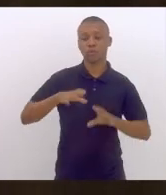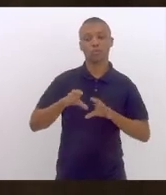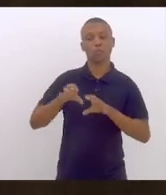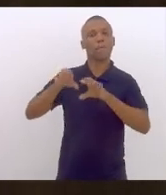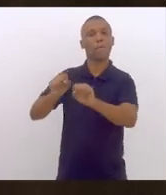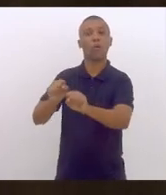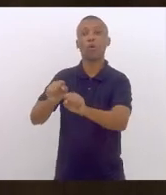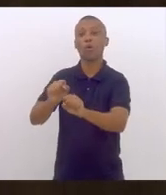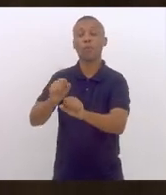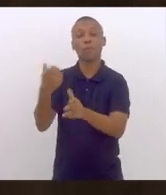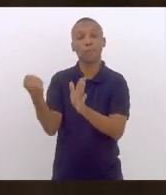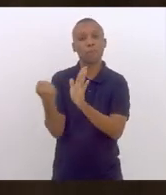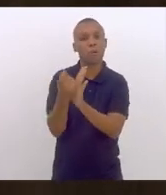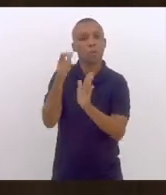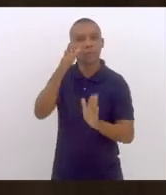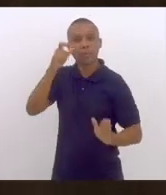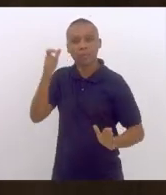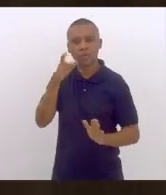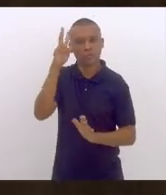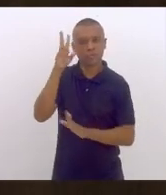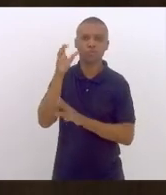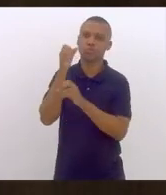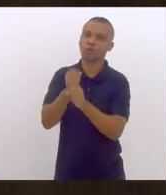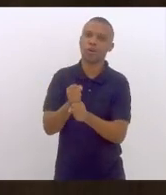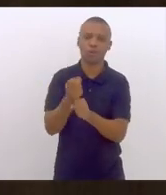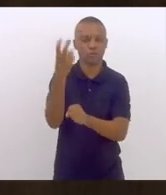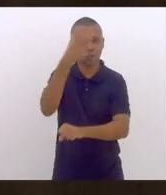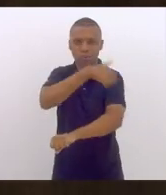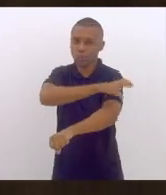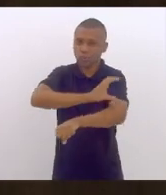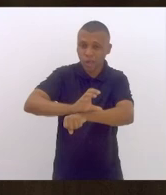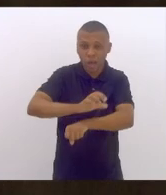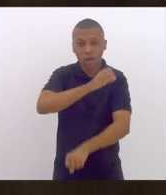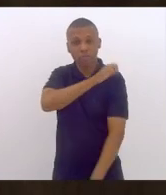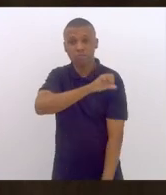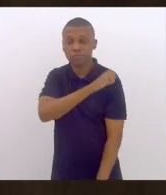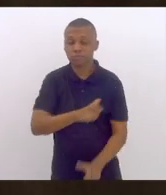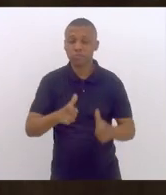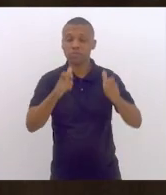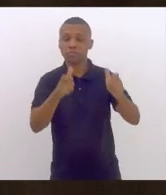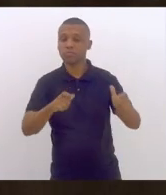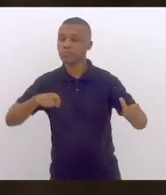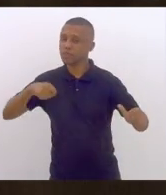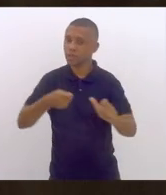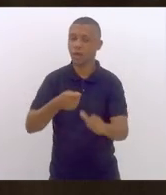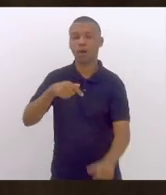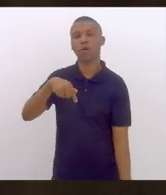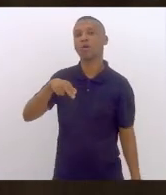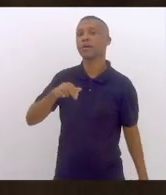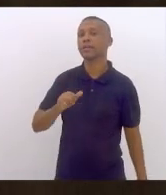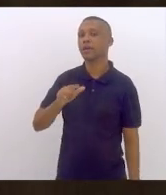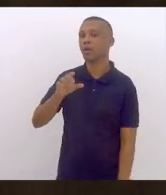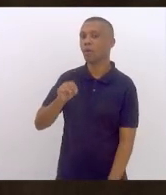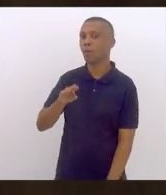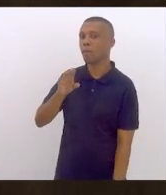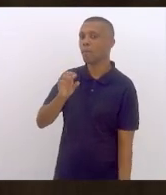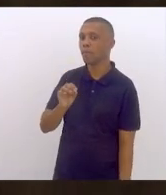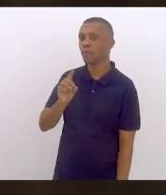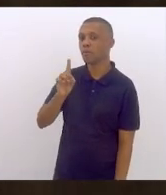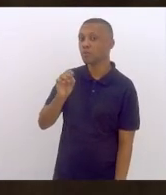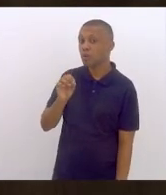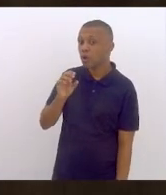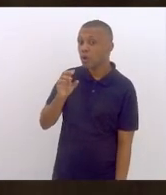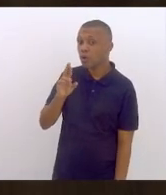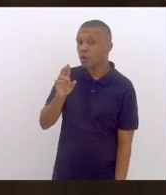interesse histórico e cultural do Estado do Rio de Janeiro do Quilombo do Cruzeirinho e da outras providências